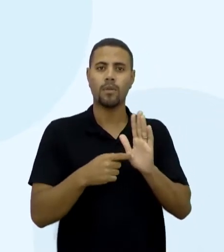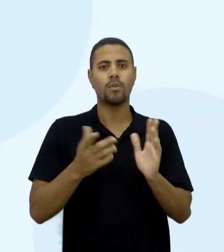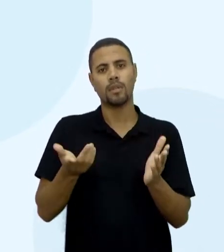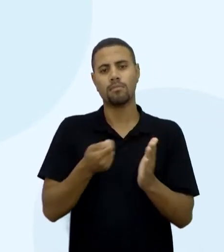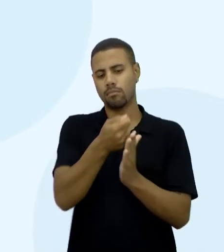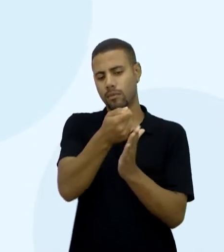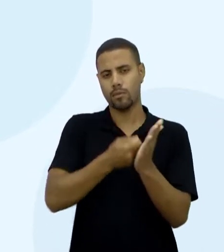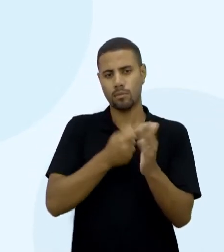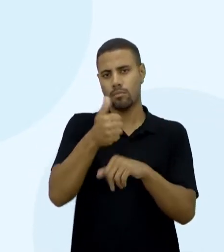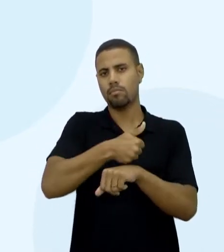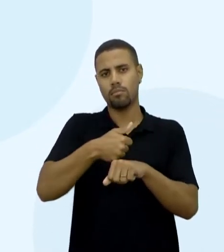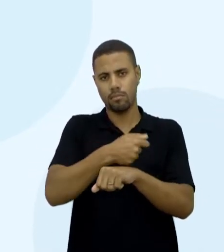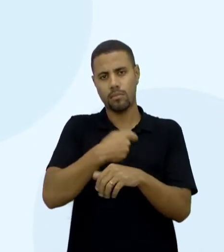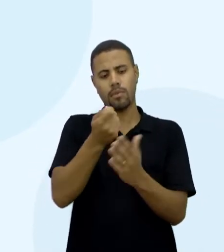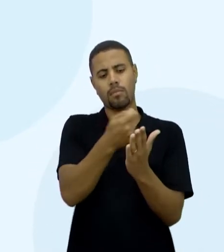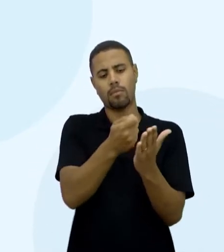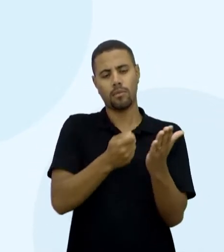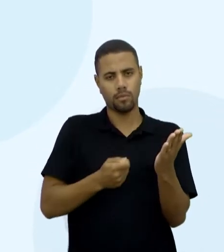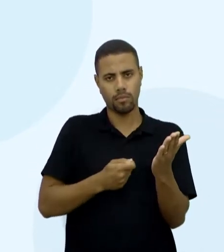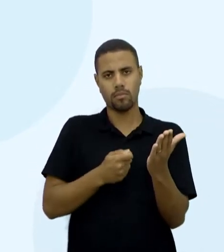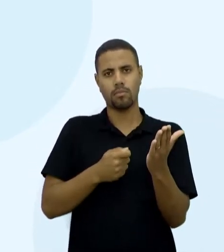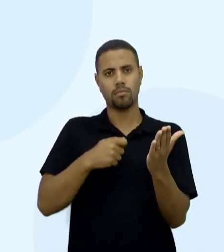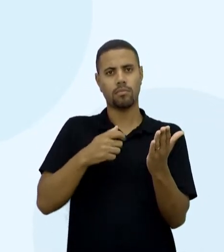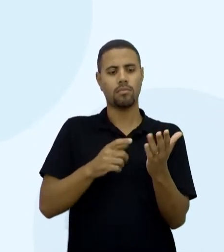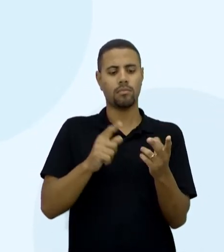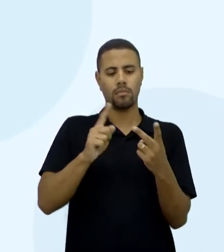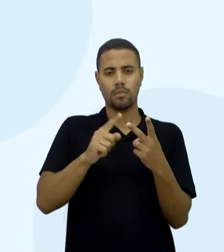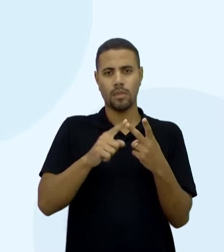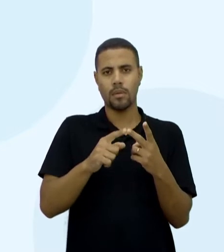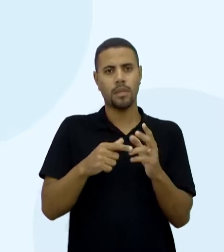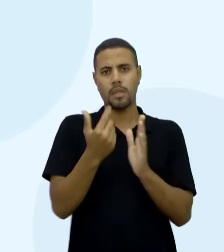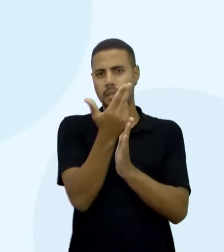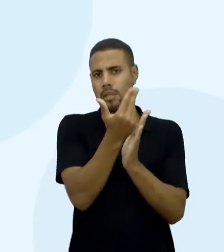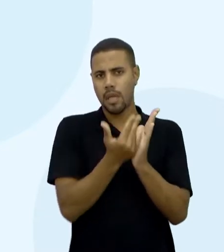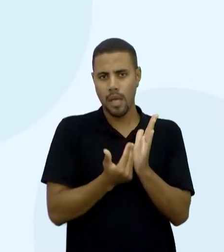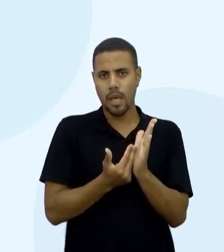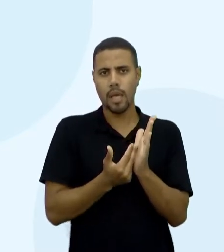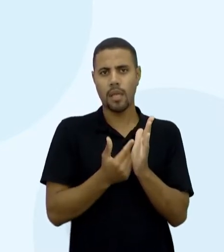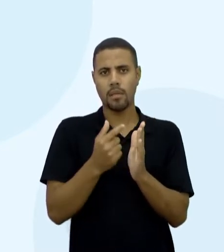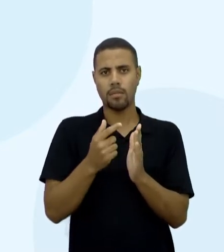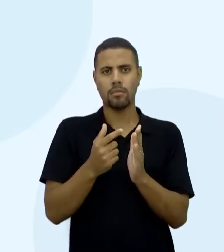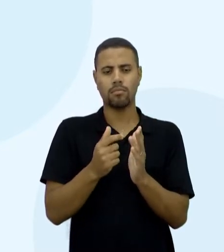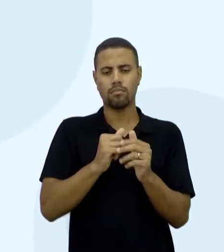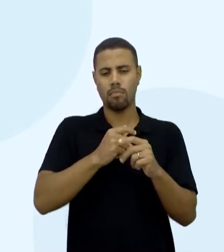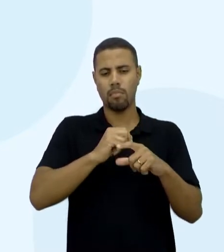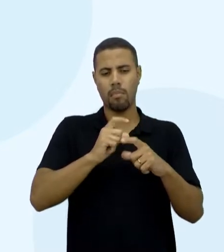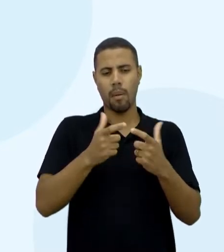escritor, também ilustrador, autor de dezenas